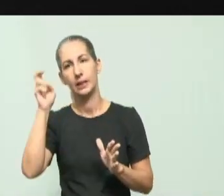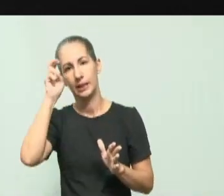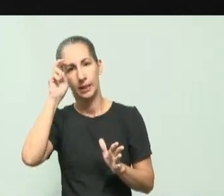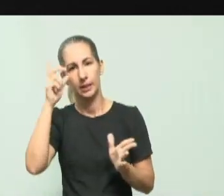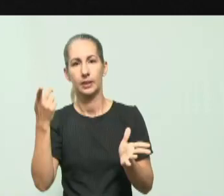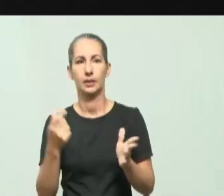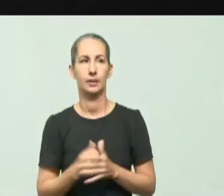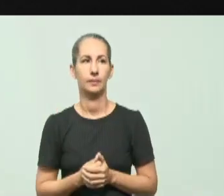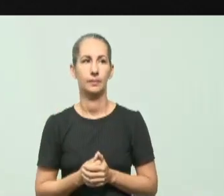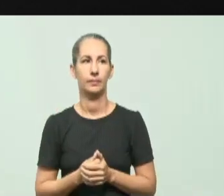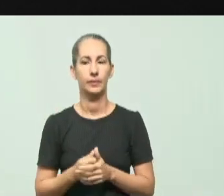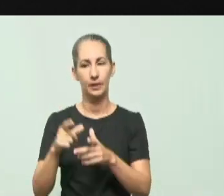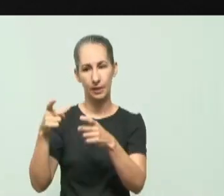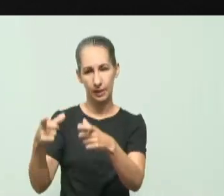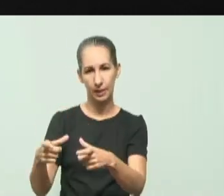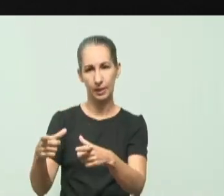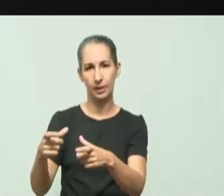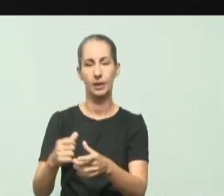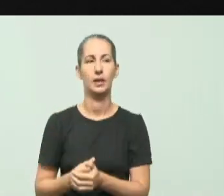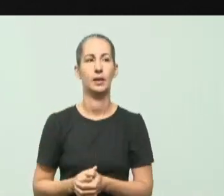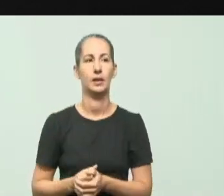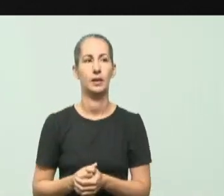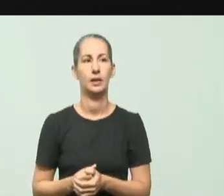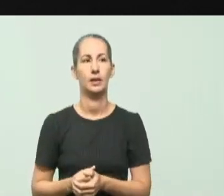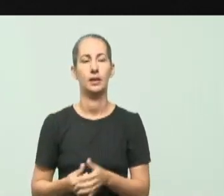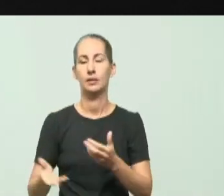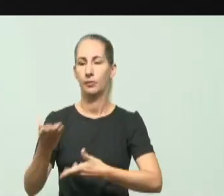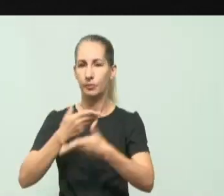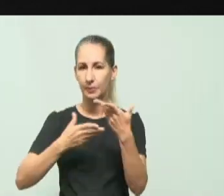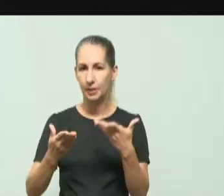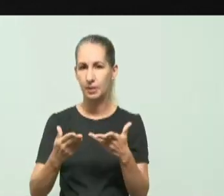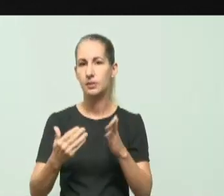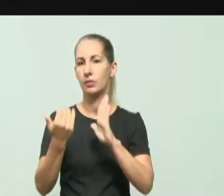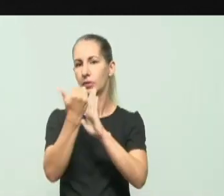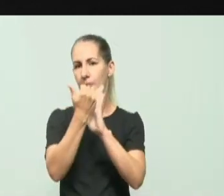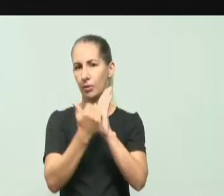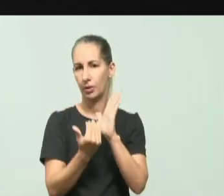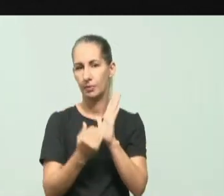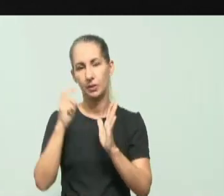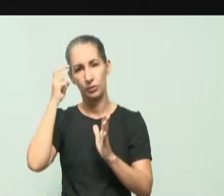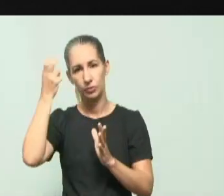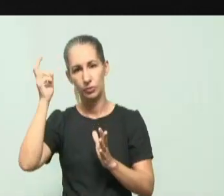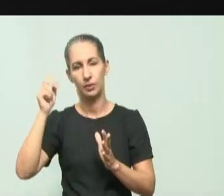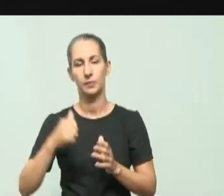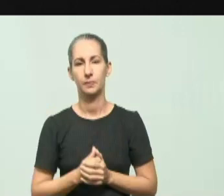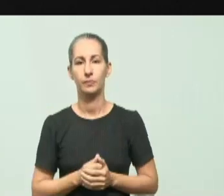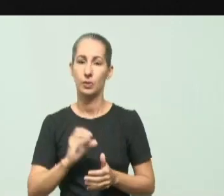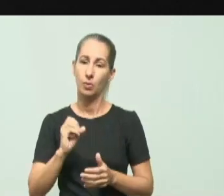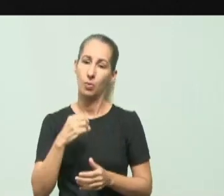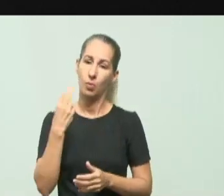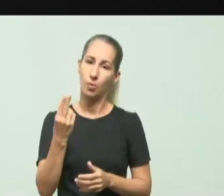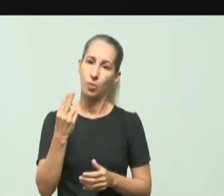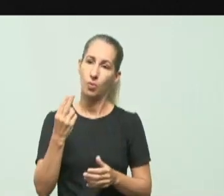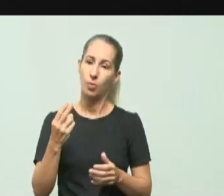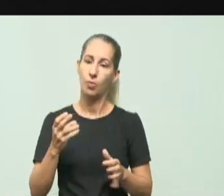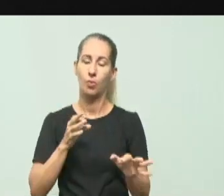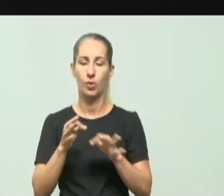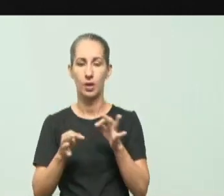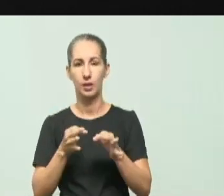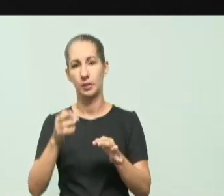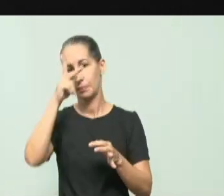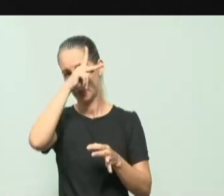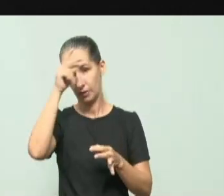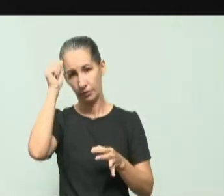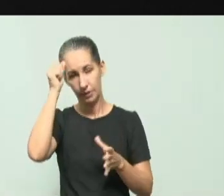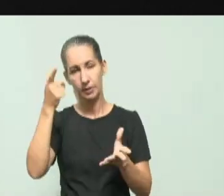que é um dia clássico e típico de movimentação e de programação cultural no Beco da Lama. Ou a gente se mobiliza, ou o poder público